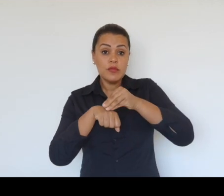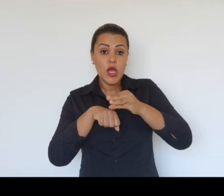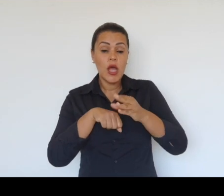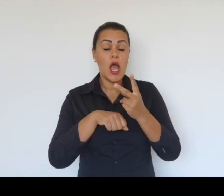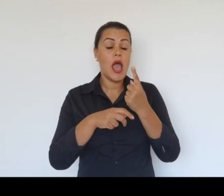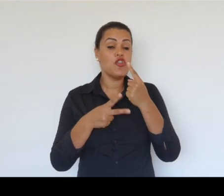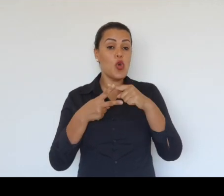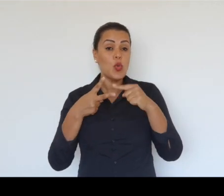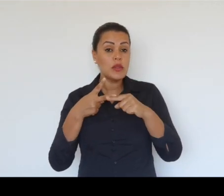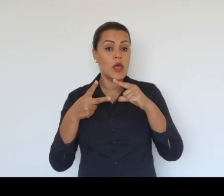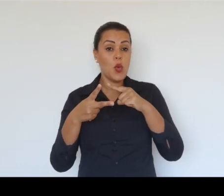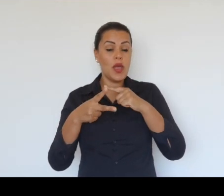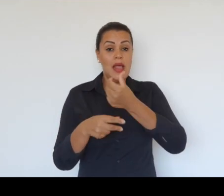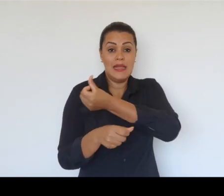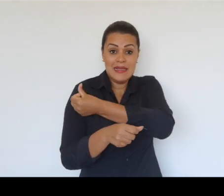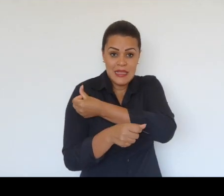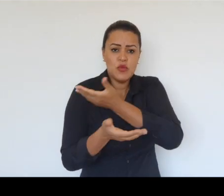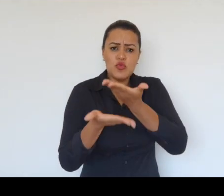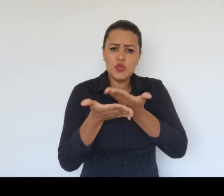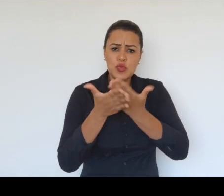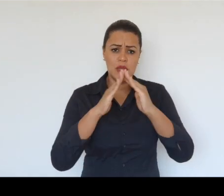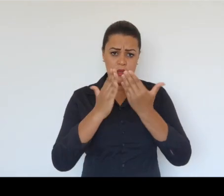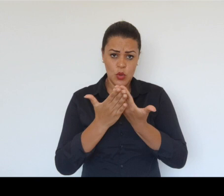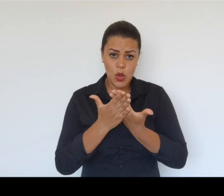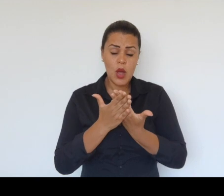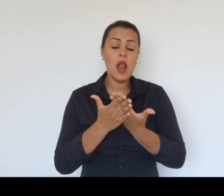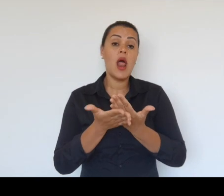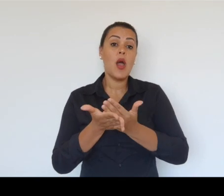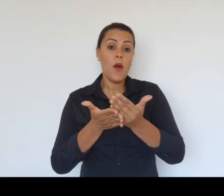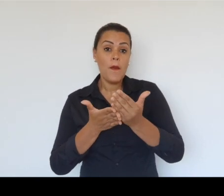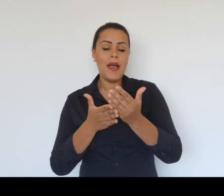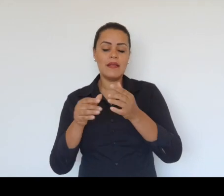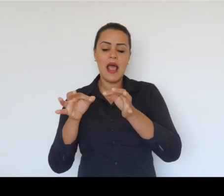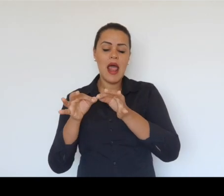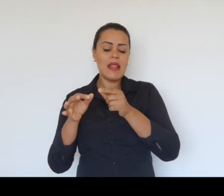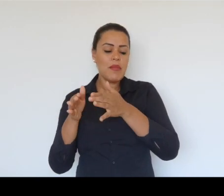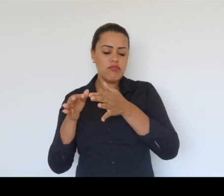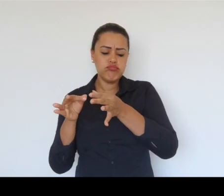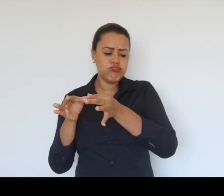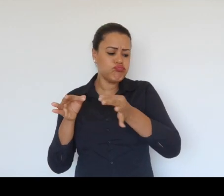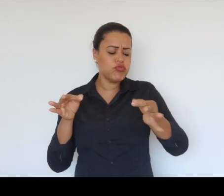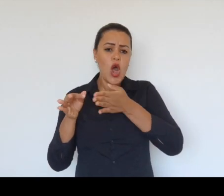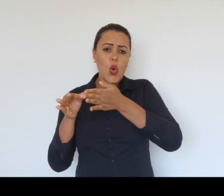momentos. Lá no 6º ano, quando começa a tratar da linha do tempo,